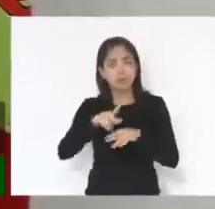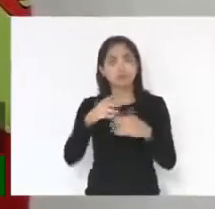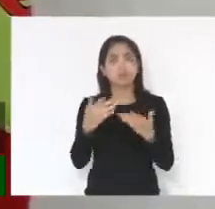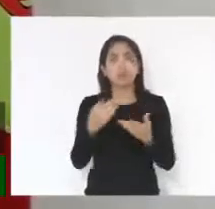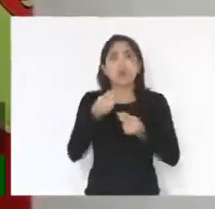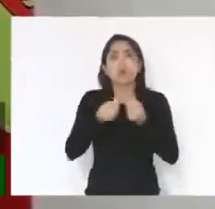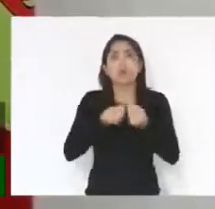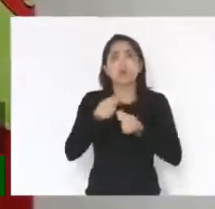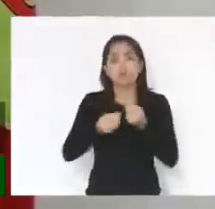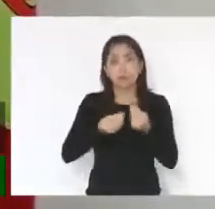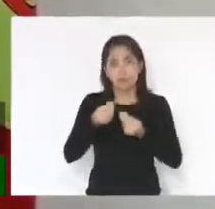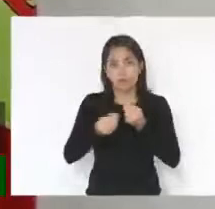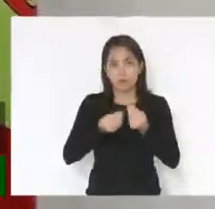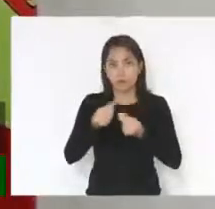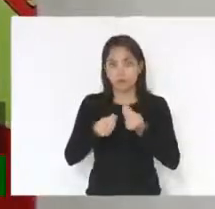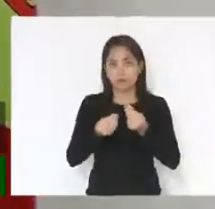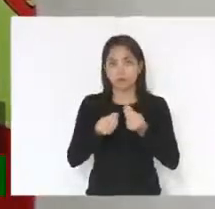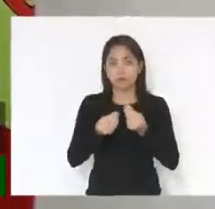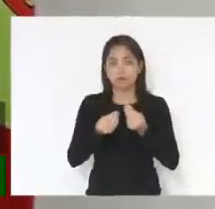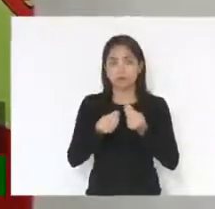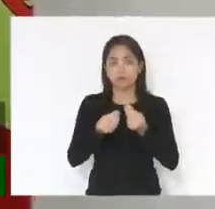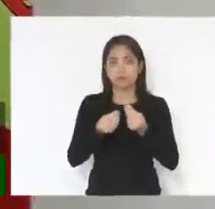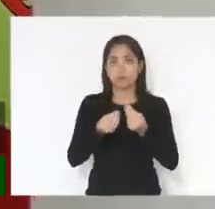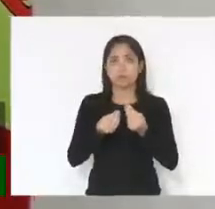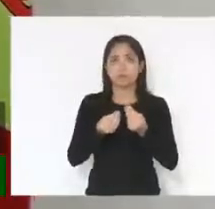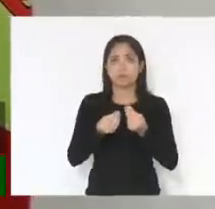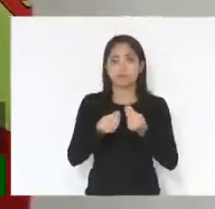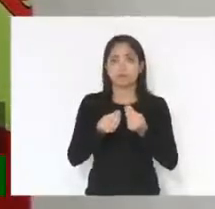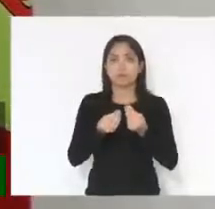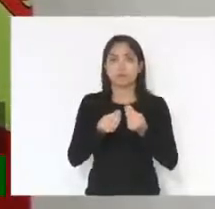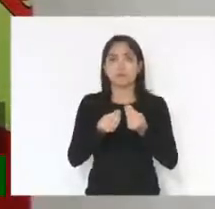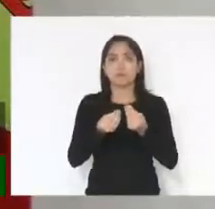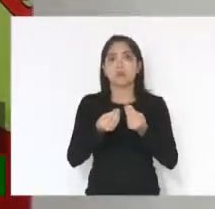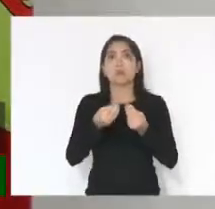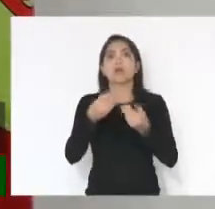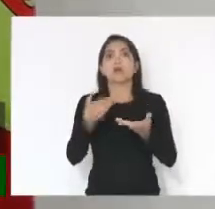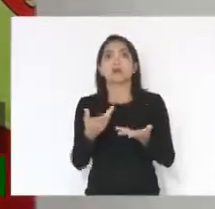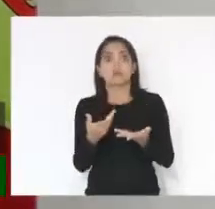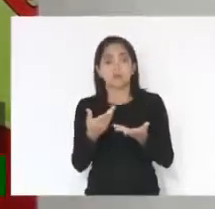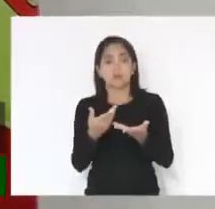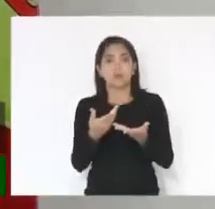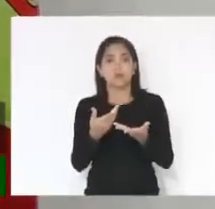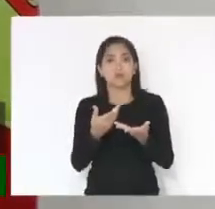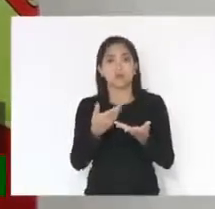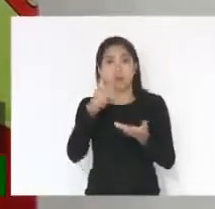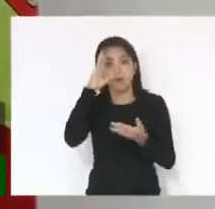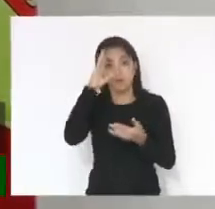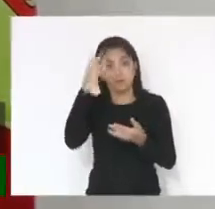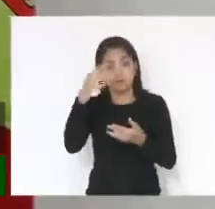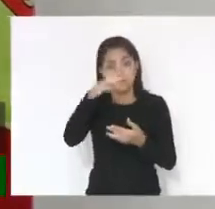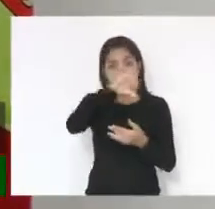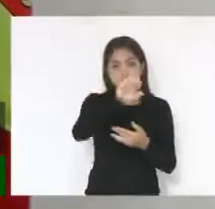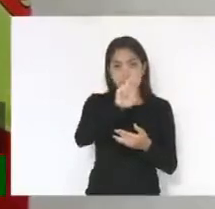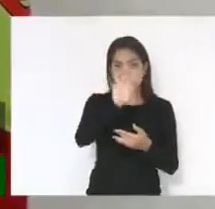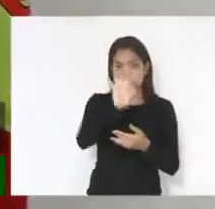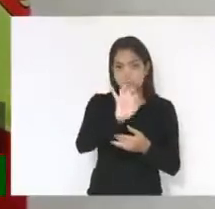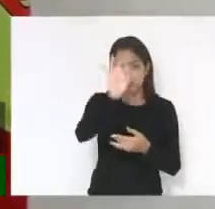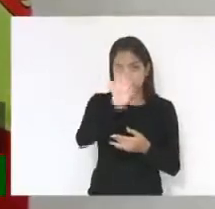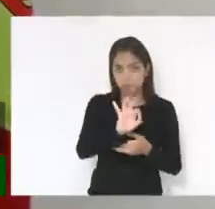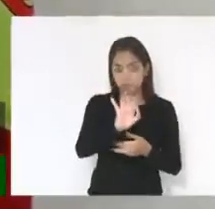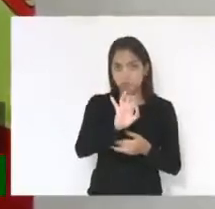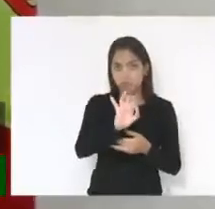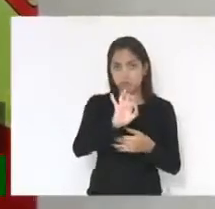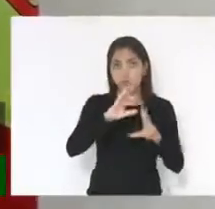como vai ficar a essa altura que o PROCON tem uma resolutividade de 95% dos